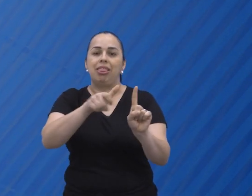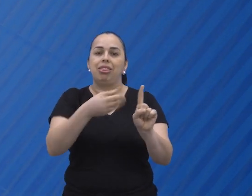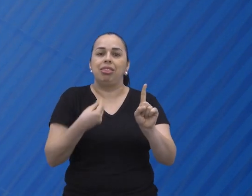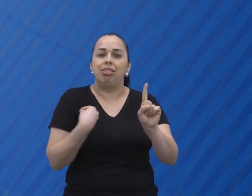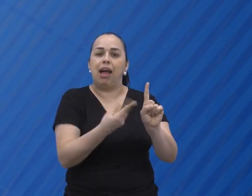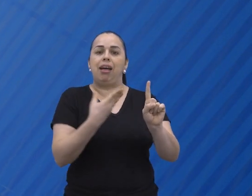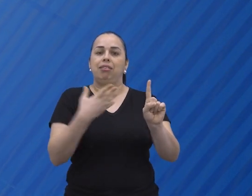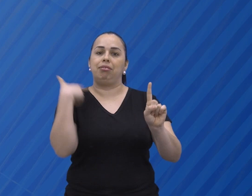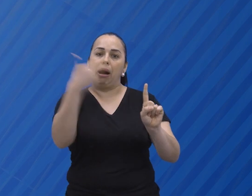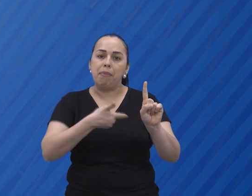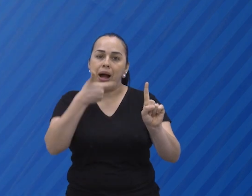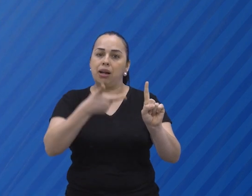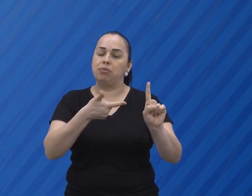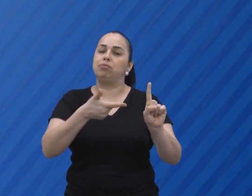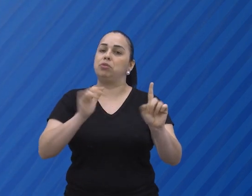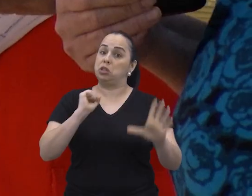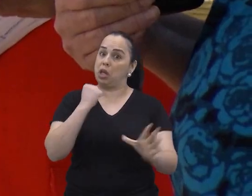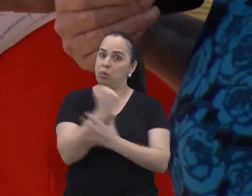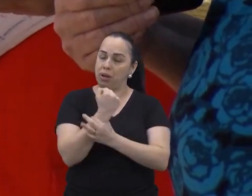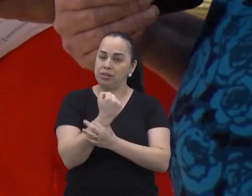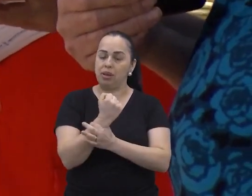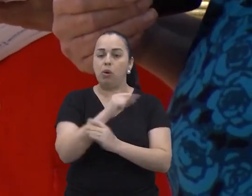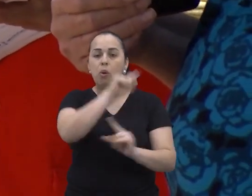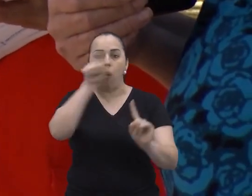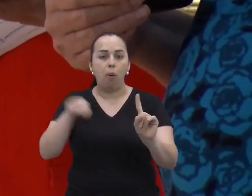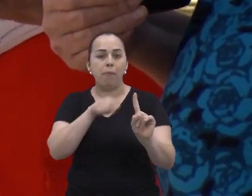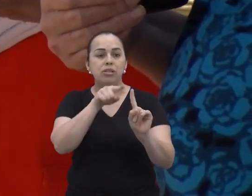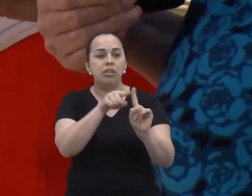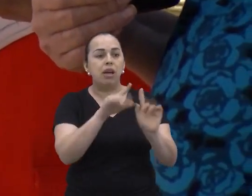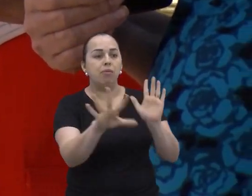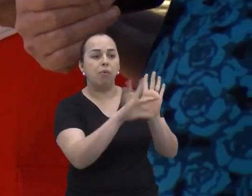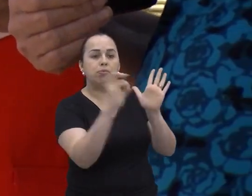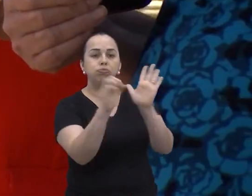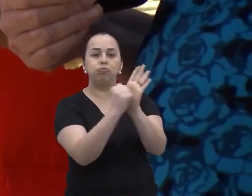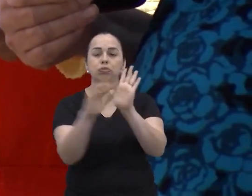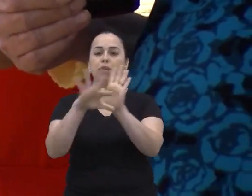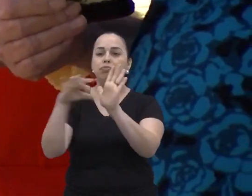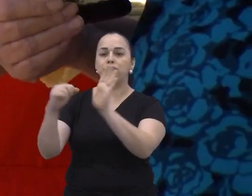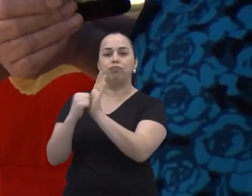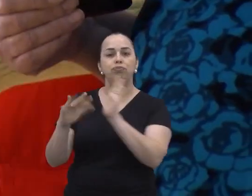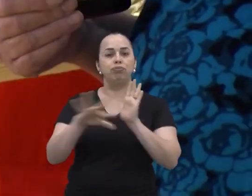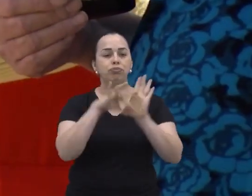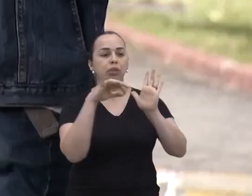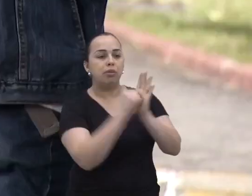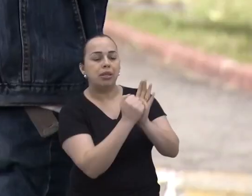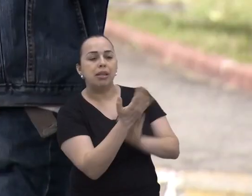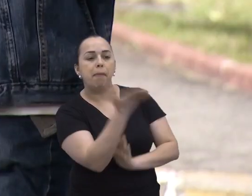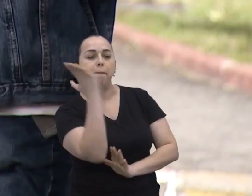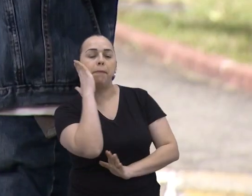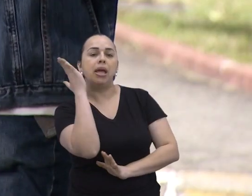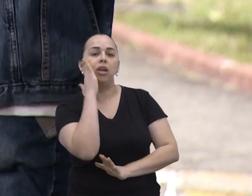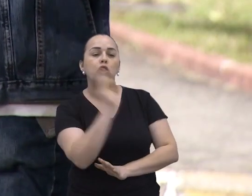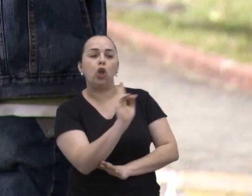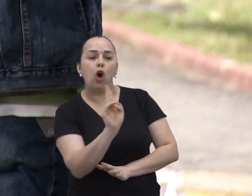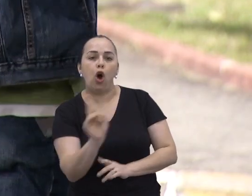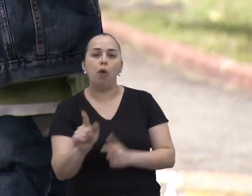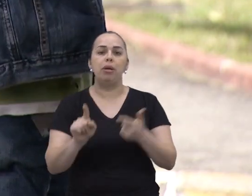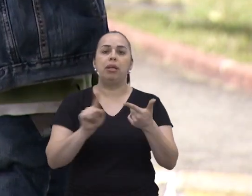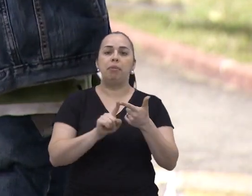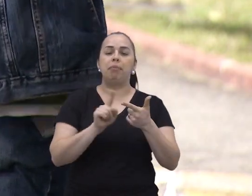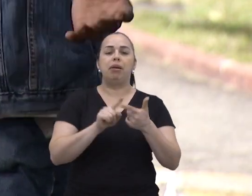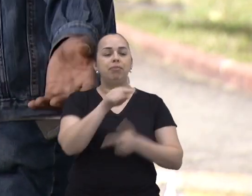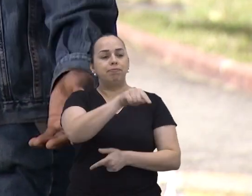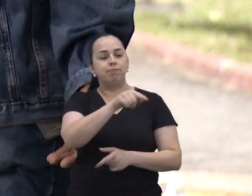para pessoas em situação de rua. A intenção é criar um cadastro social dessas pessoas para possibilitar